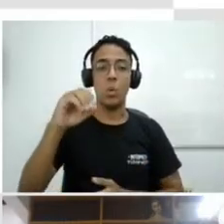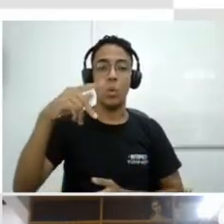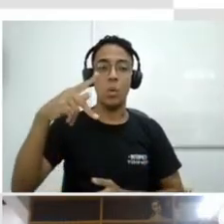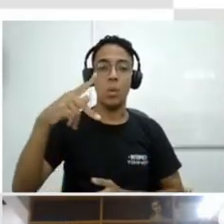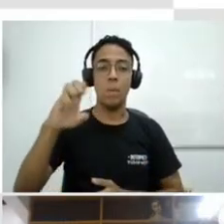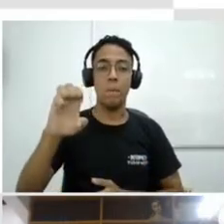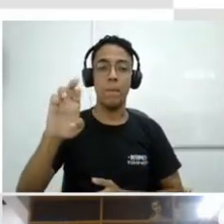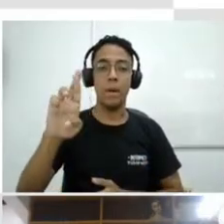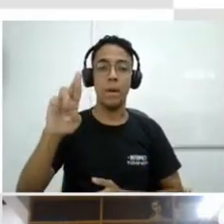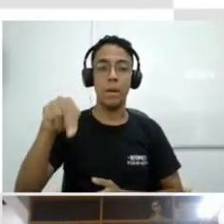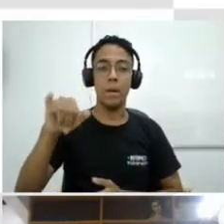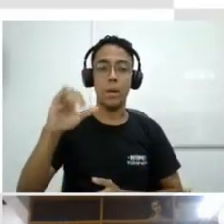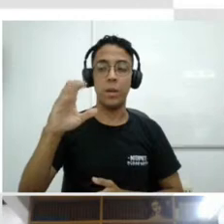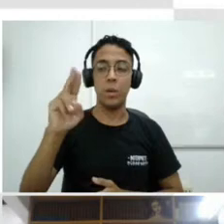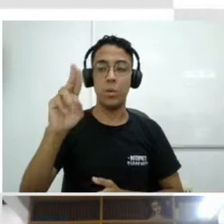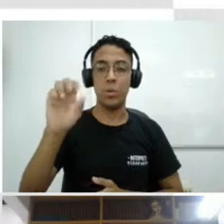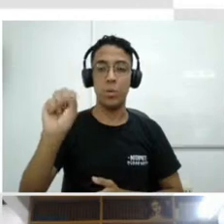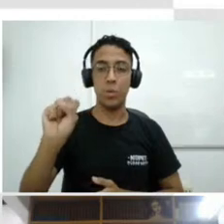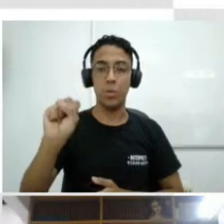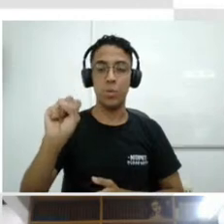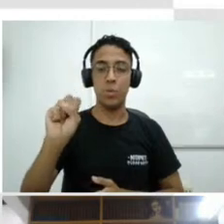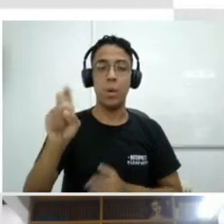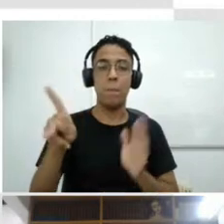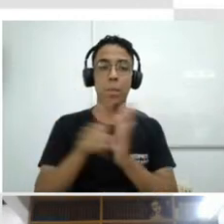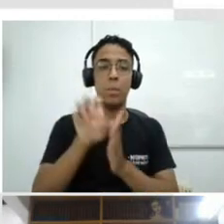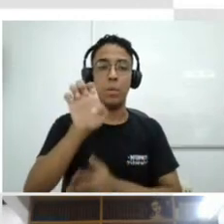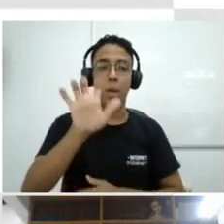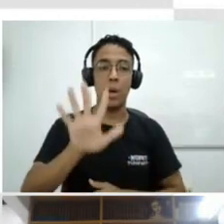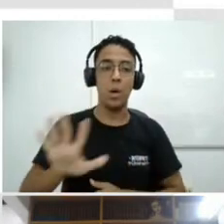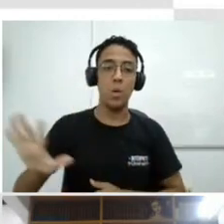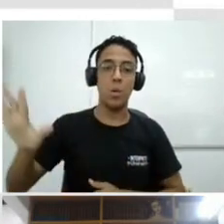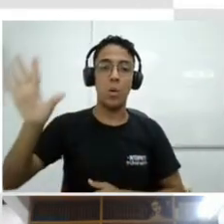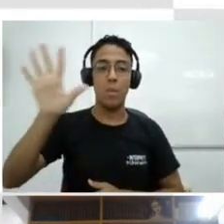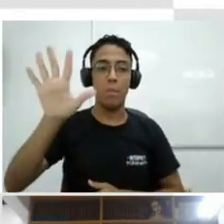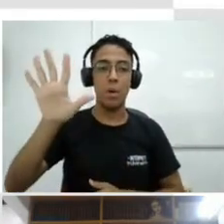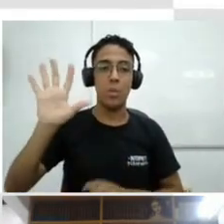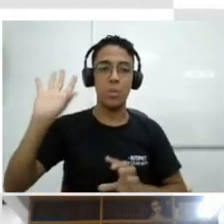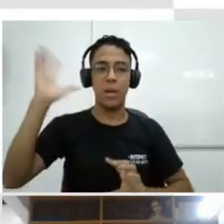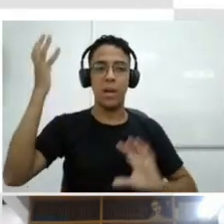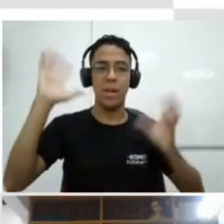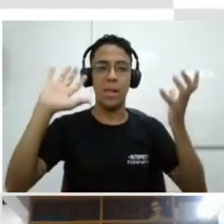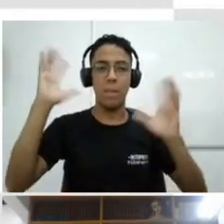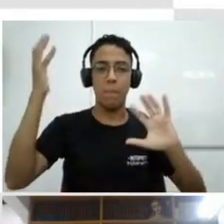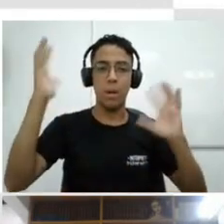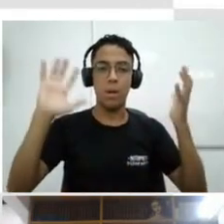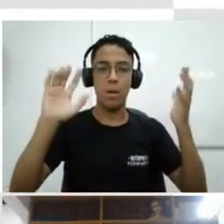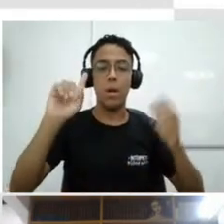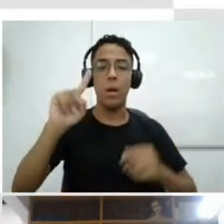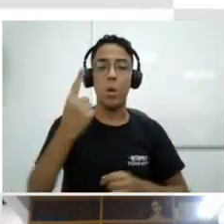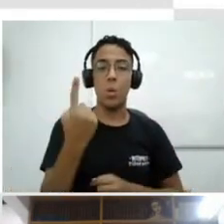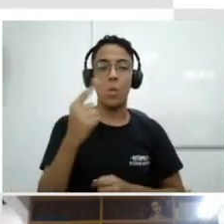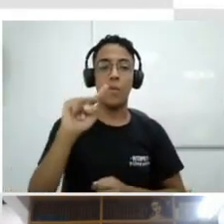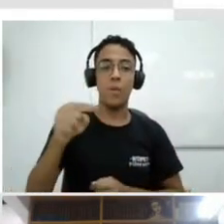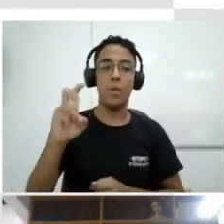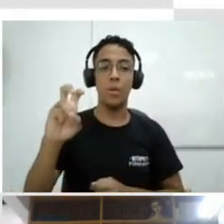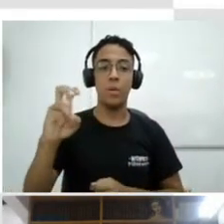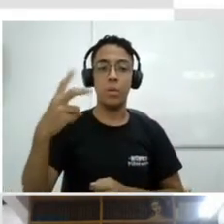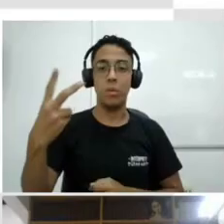agência europeia do clima, essa aqui é britânica, essa aqui é europeia continental, está